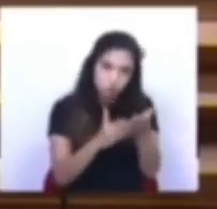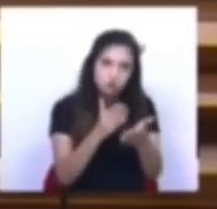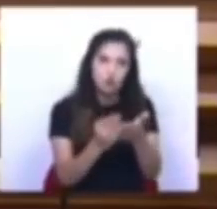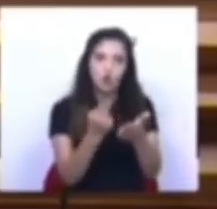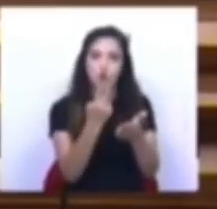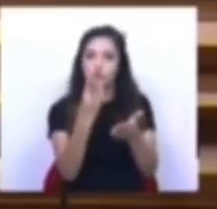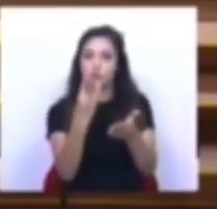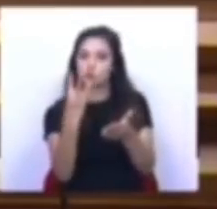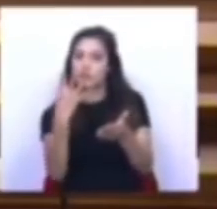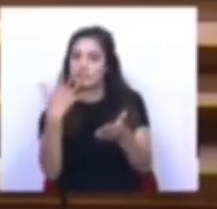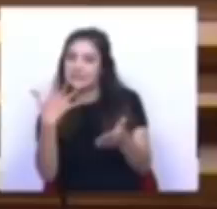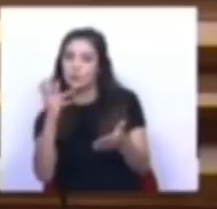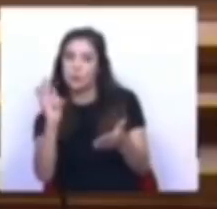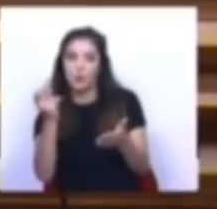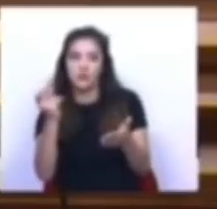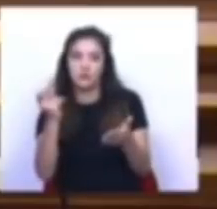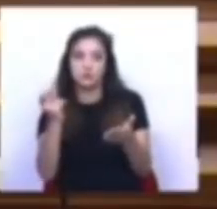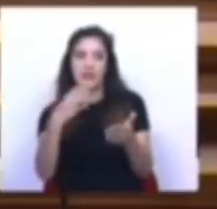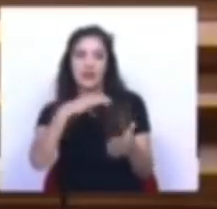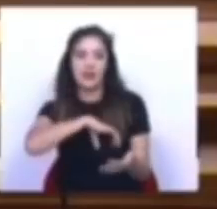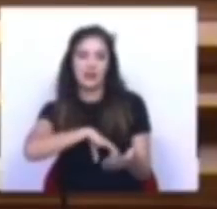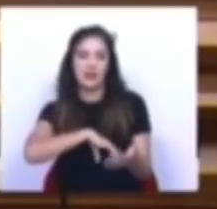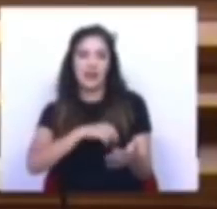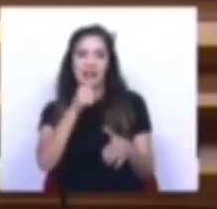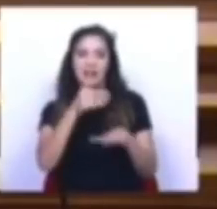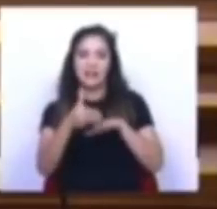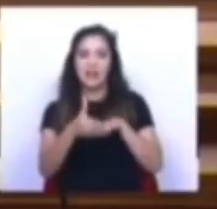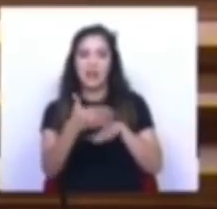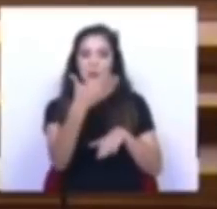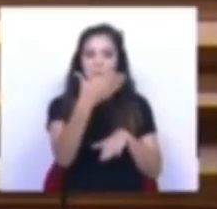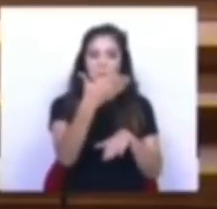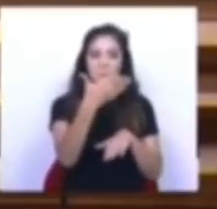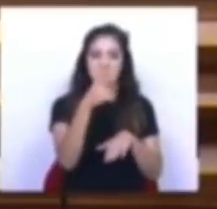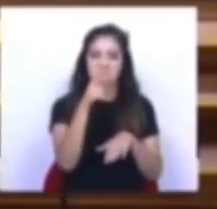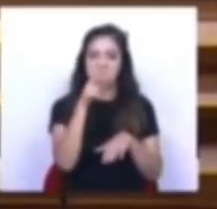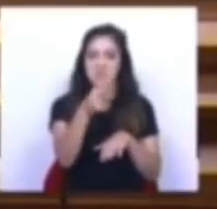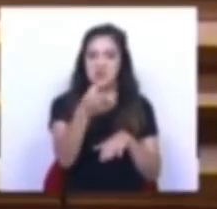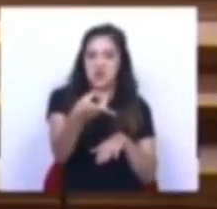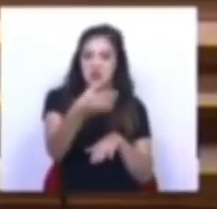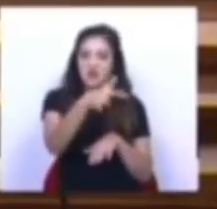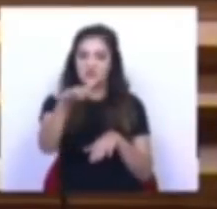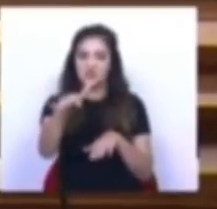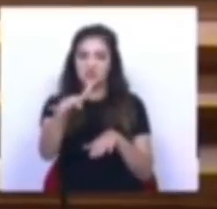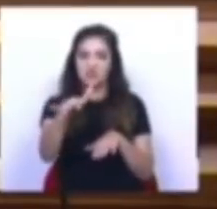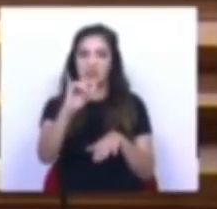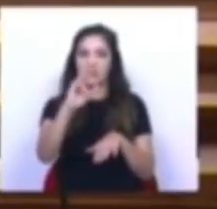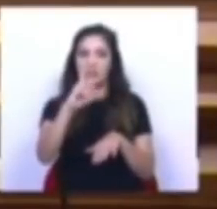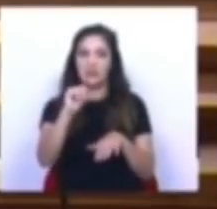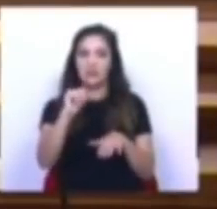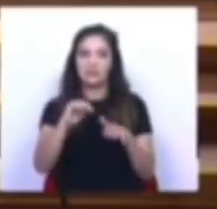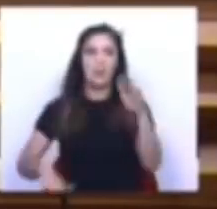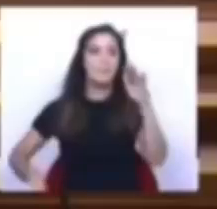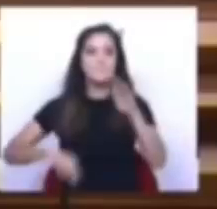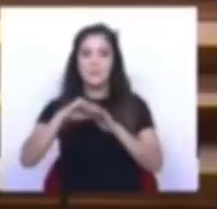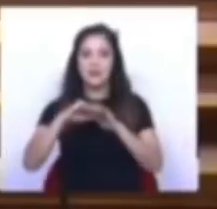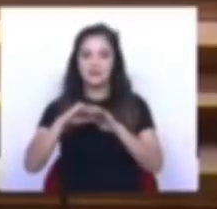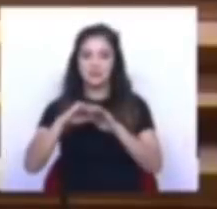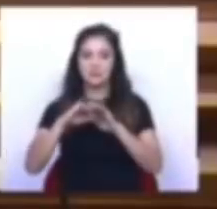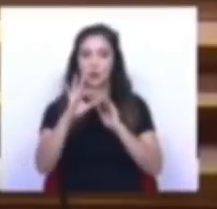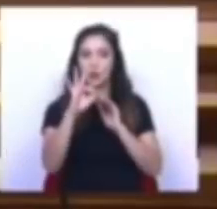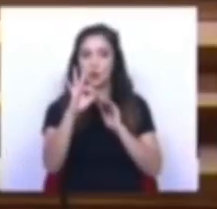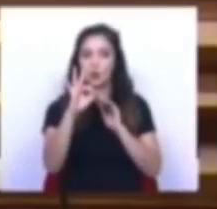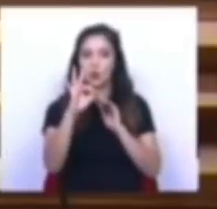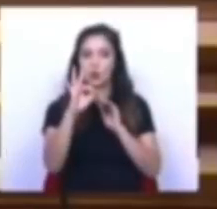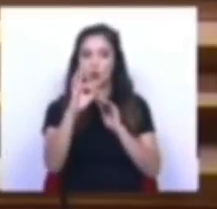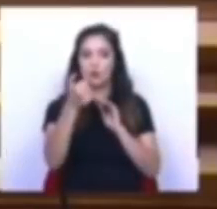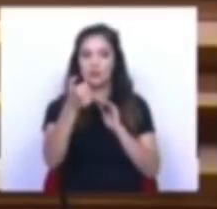ou 3 ou 4 ou 5 anos tenha um salário líquido de 1.900 euros, está a pagar a taxa máxima de IRS de 45% e tem que emigrar para continuar